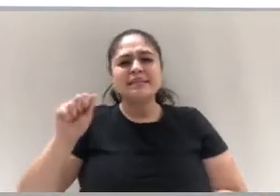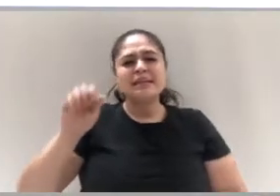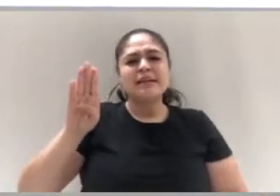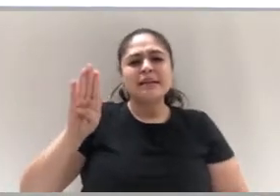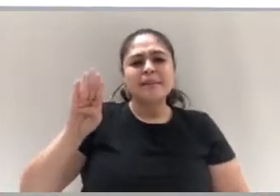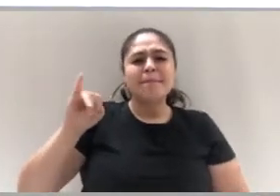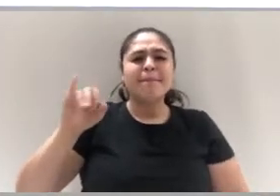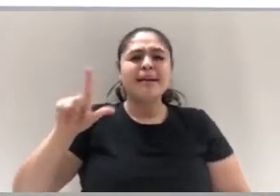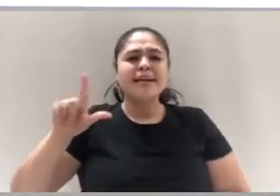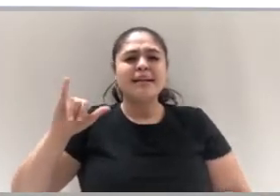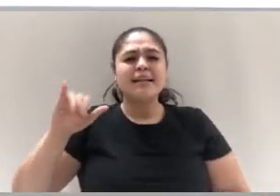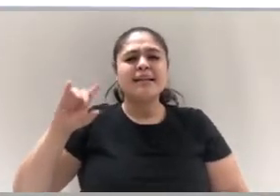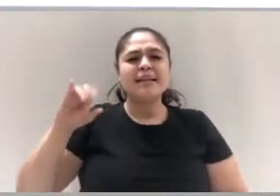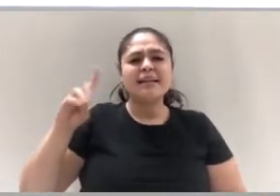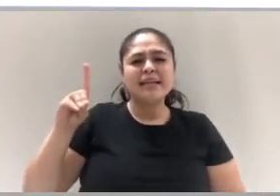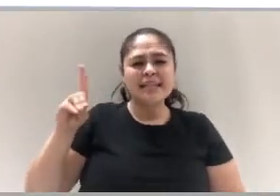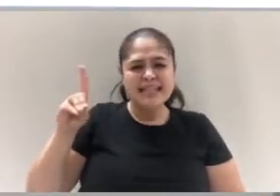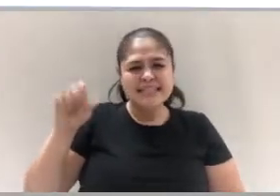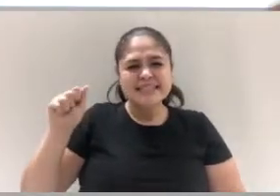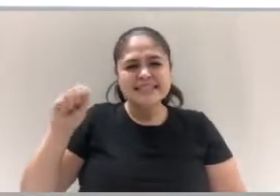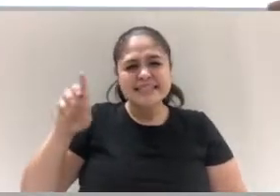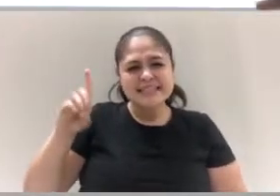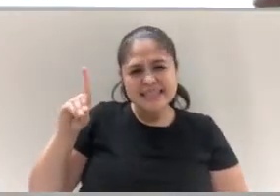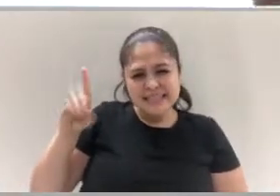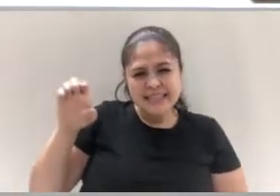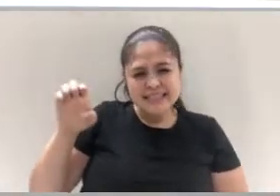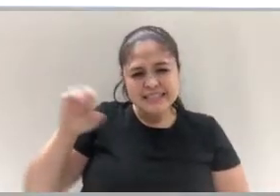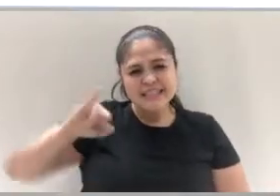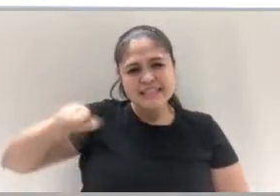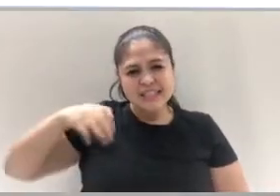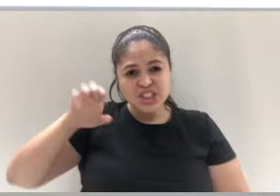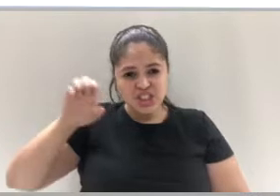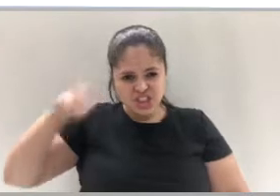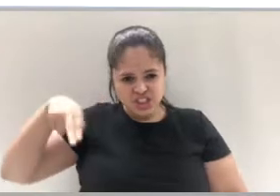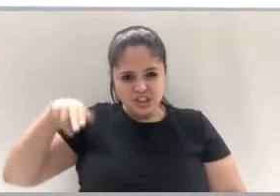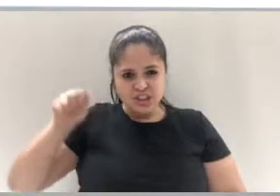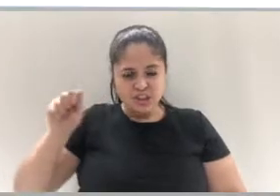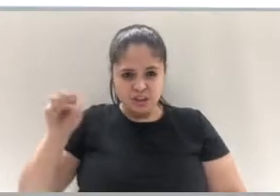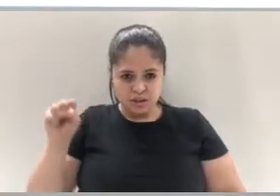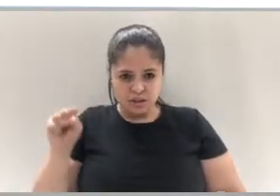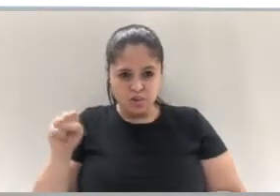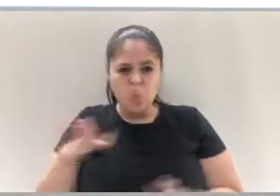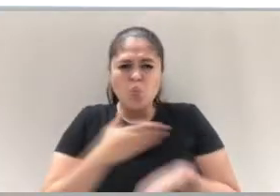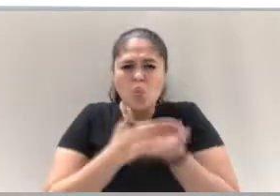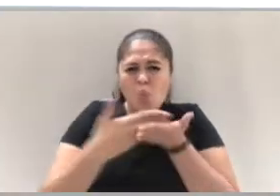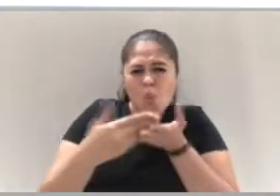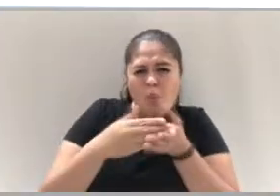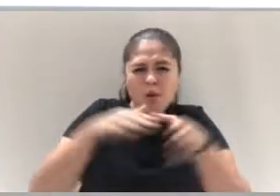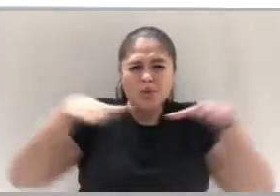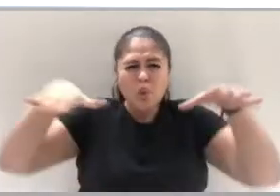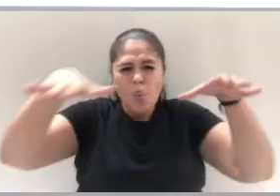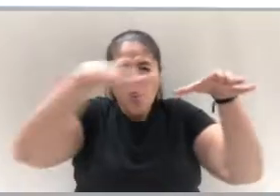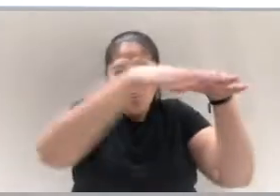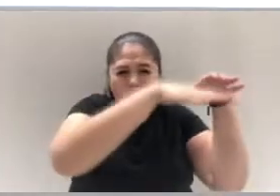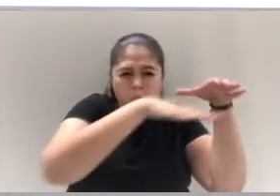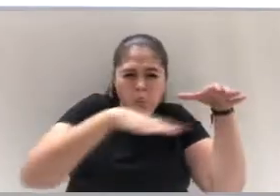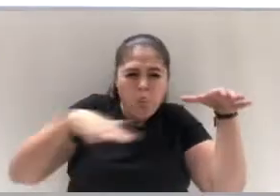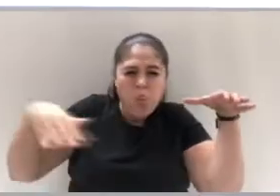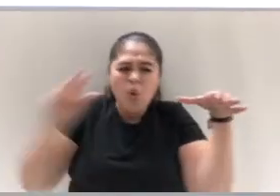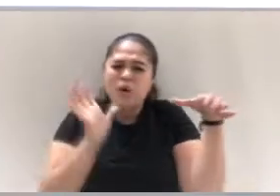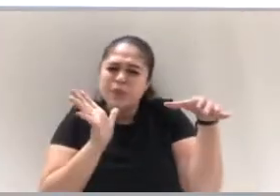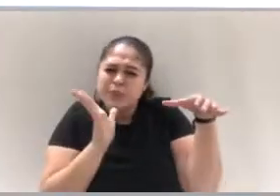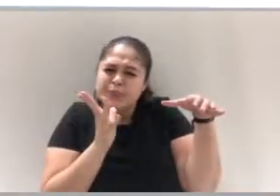massa de poeira e gás rotaciona. No início ela rotacionava lentamente,